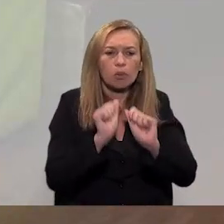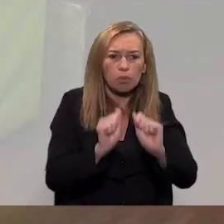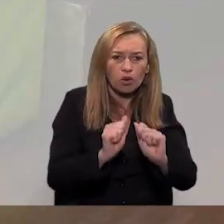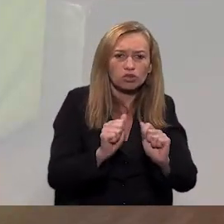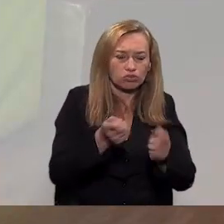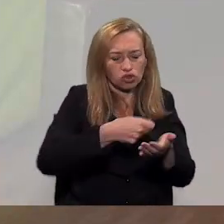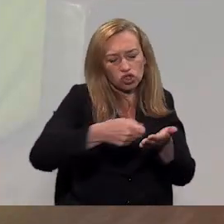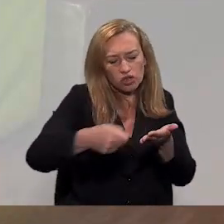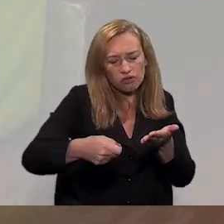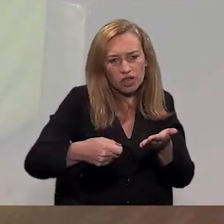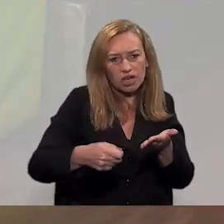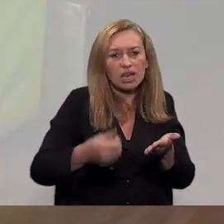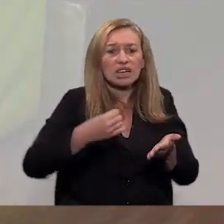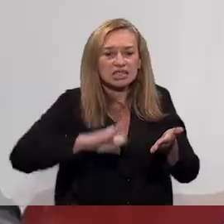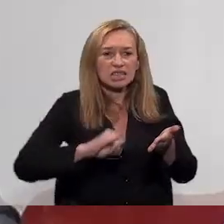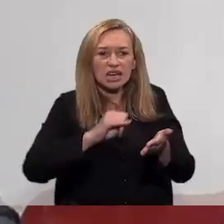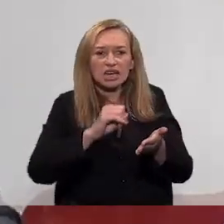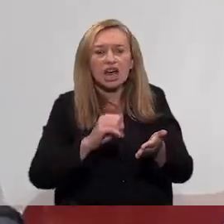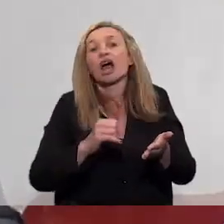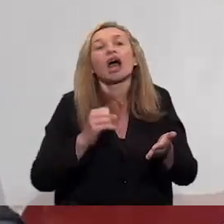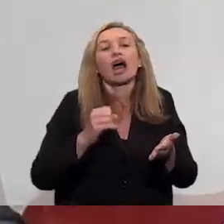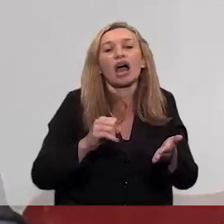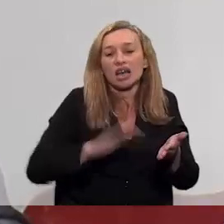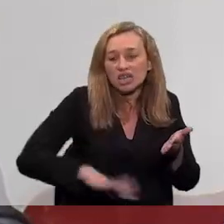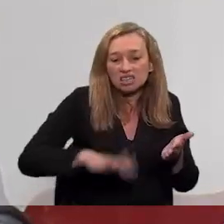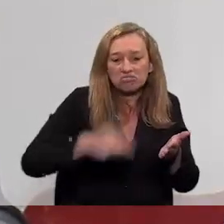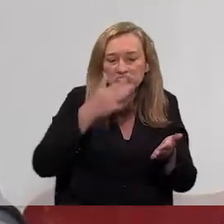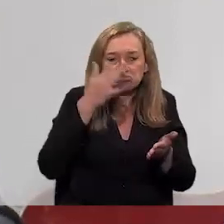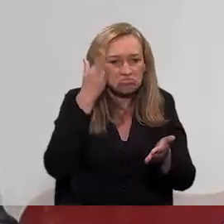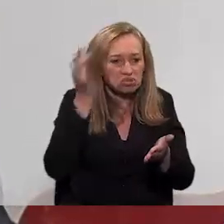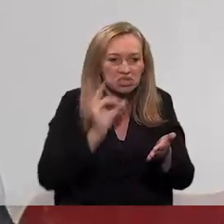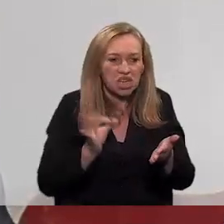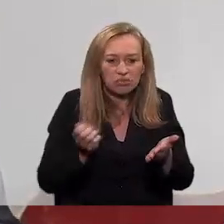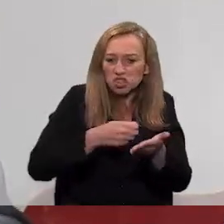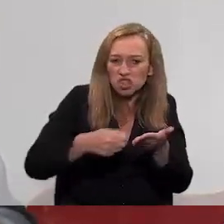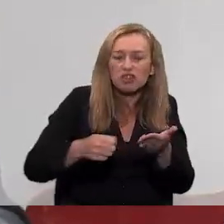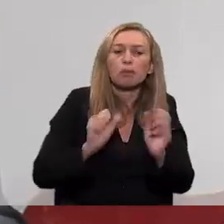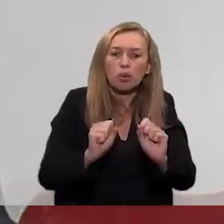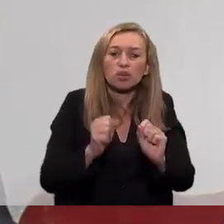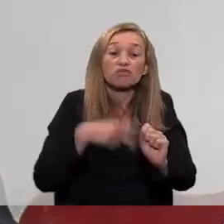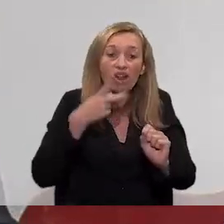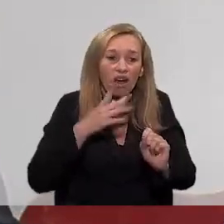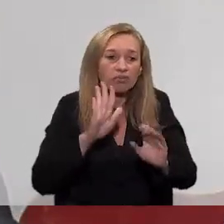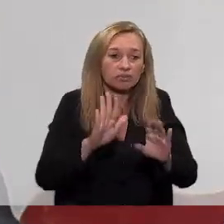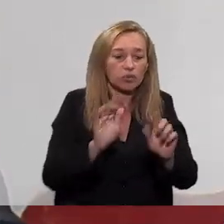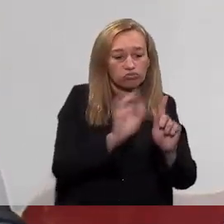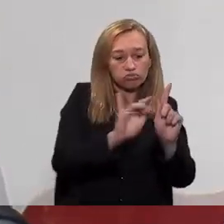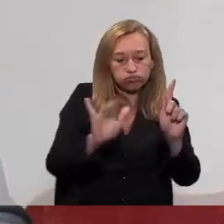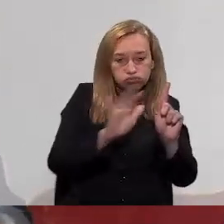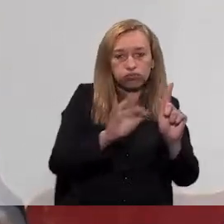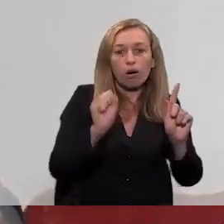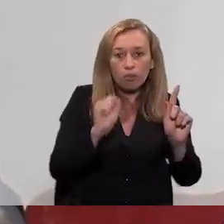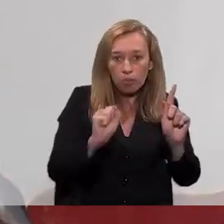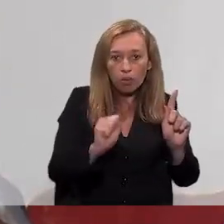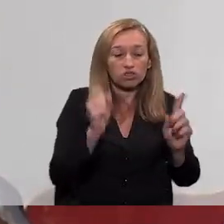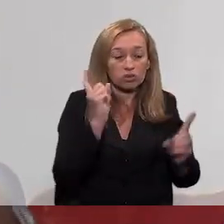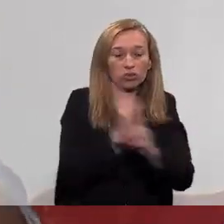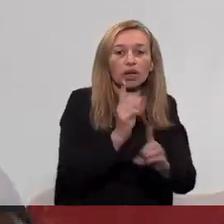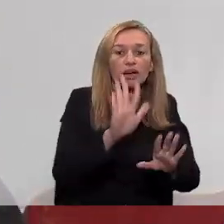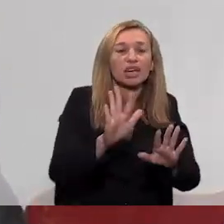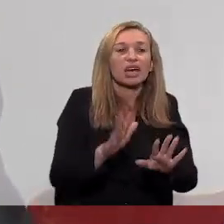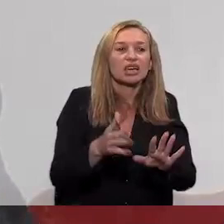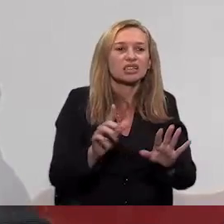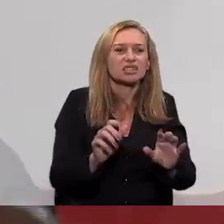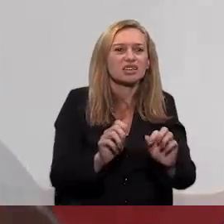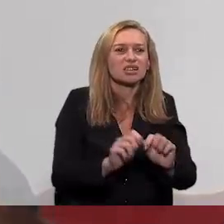posso escrever, e mesmo que a criança não saiba escrever, ela sabe falar. E ela pode buscar no Google essa expressão. Então, essa